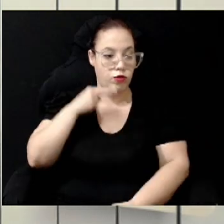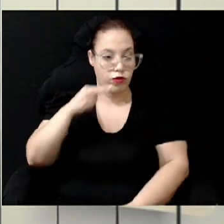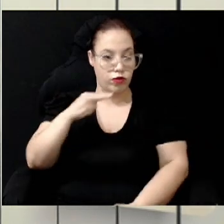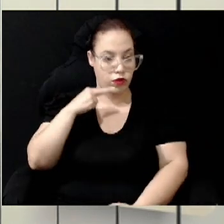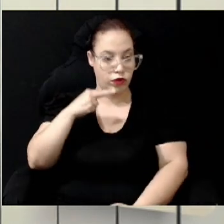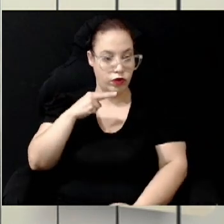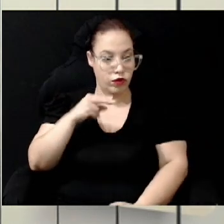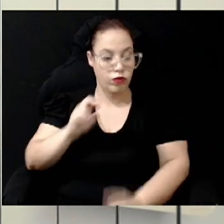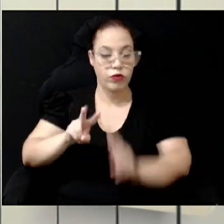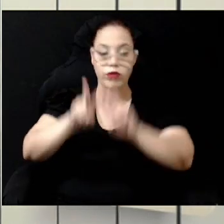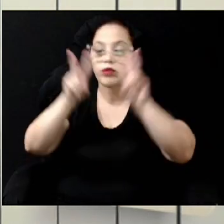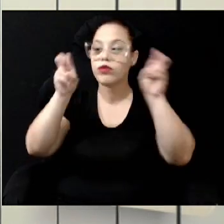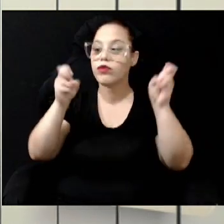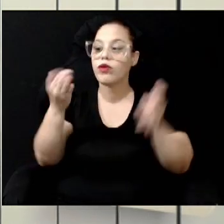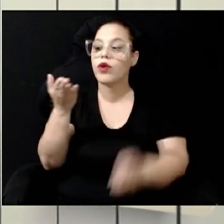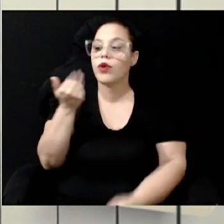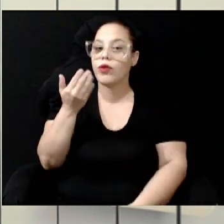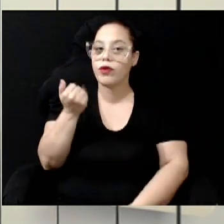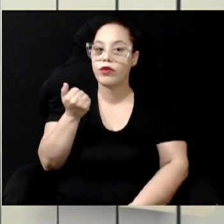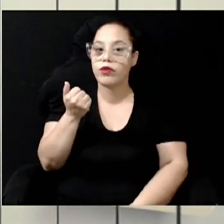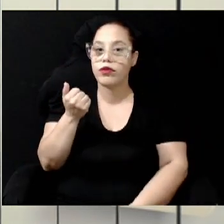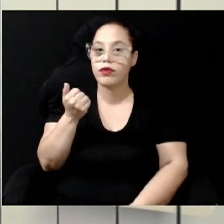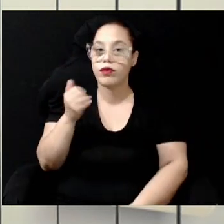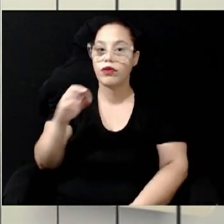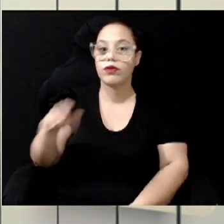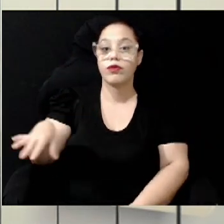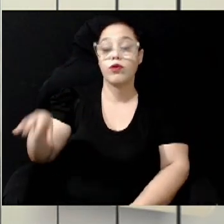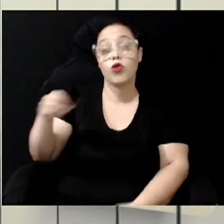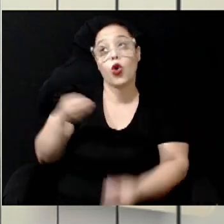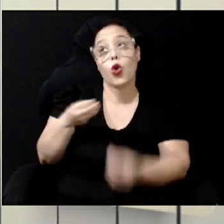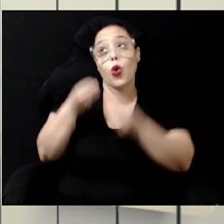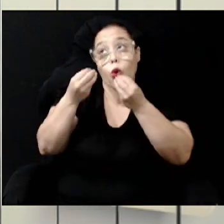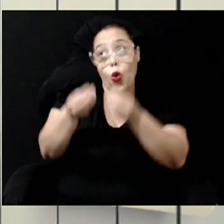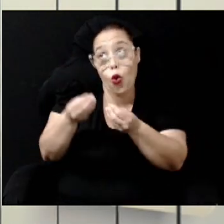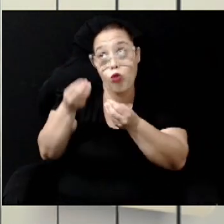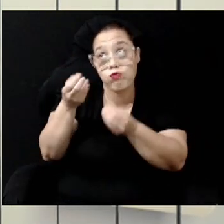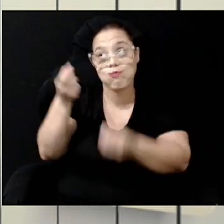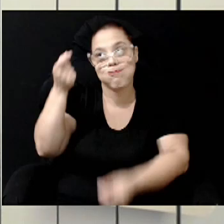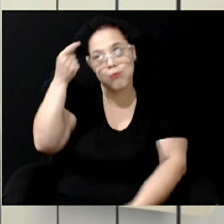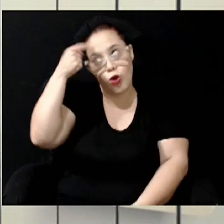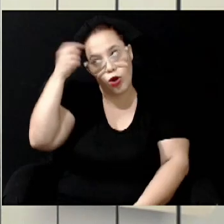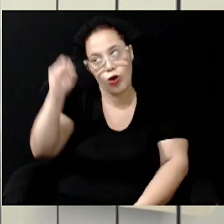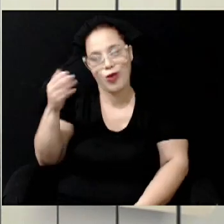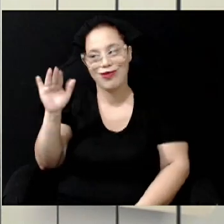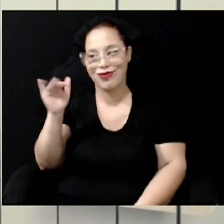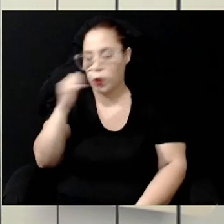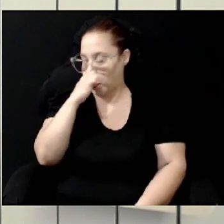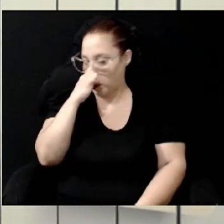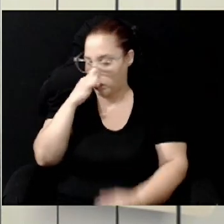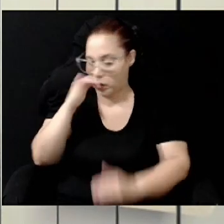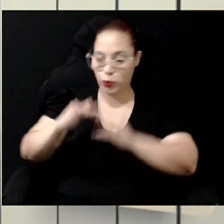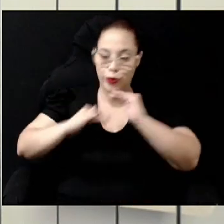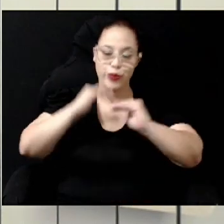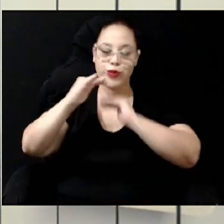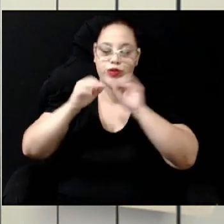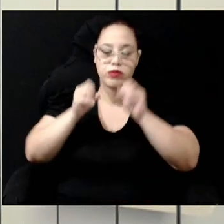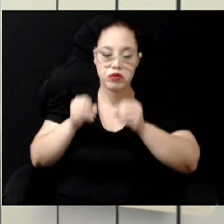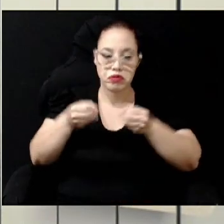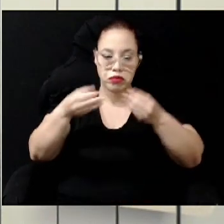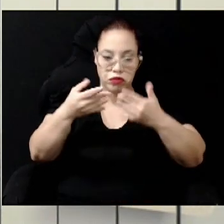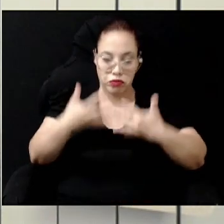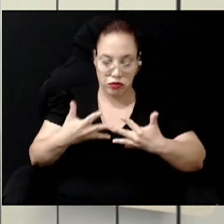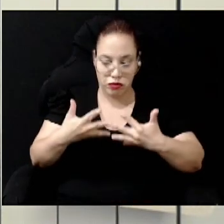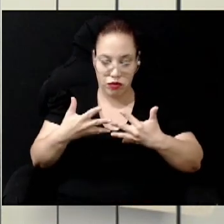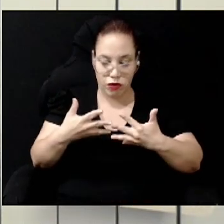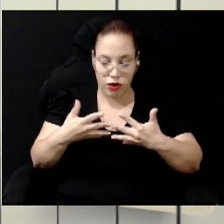tema Comer Consciência. O objetivo é divulgar e desmistificar as informações sobre a